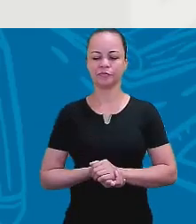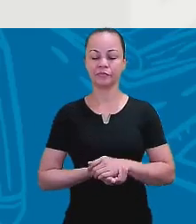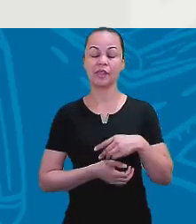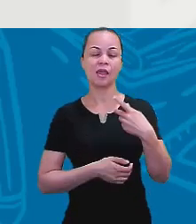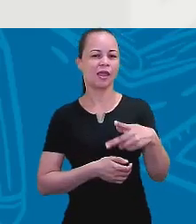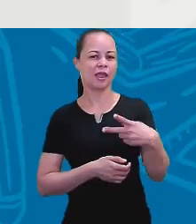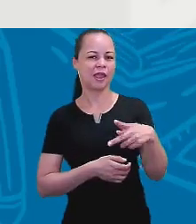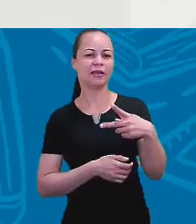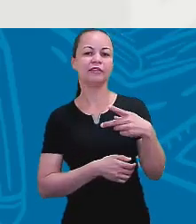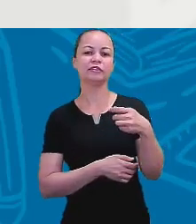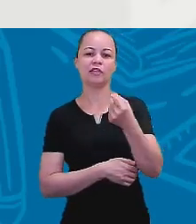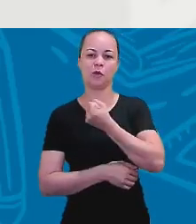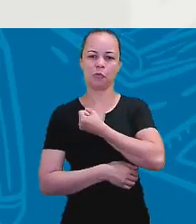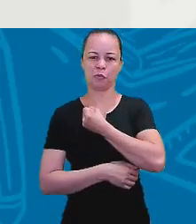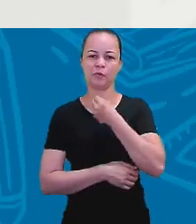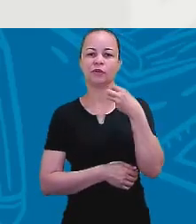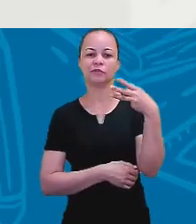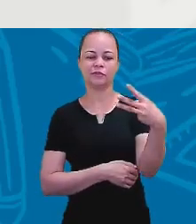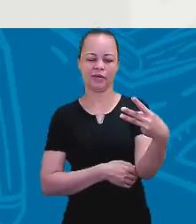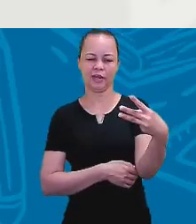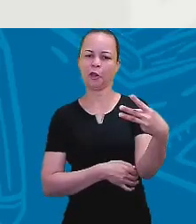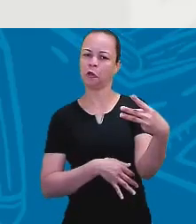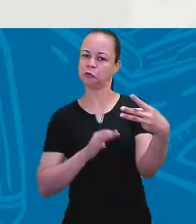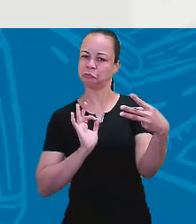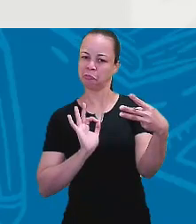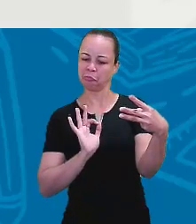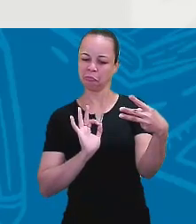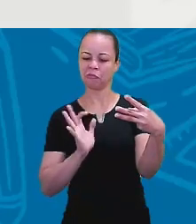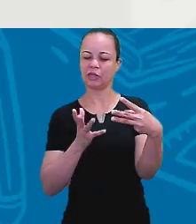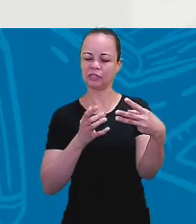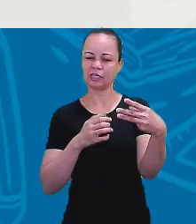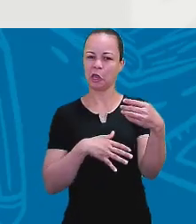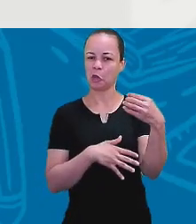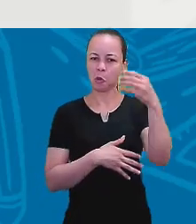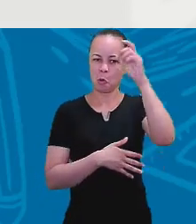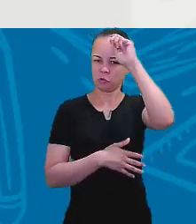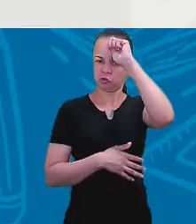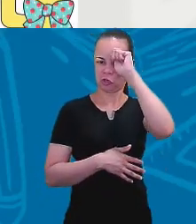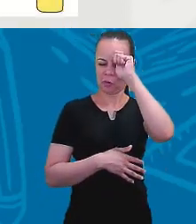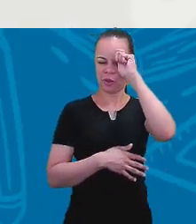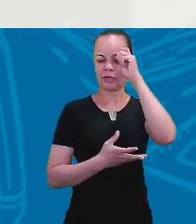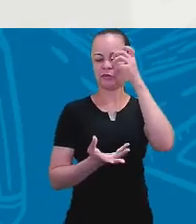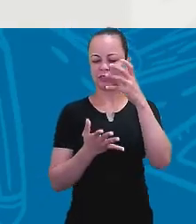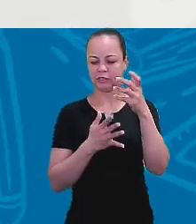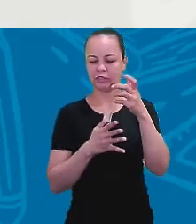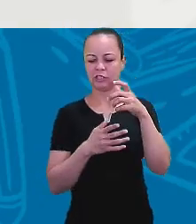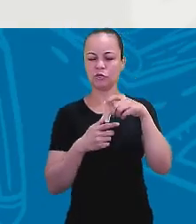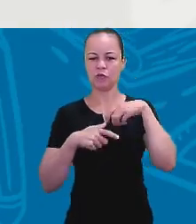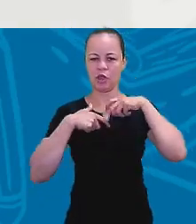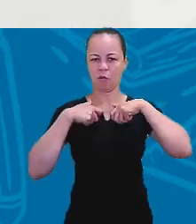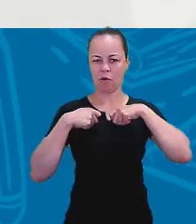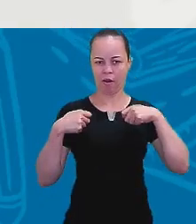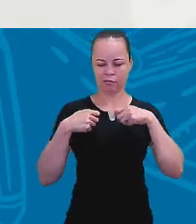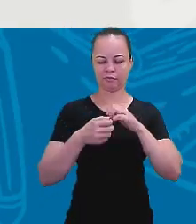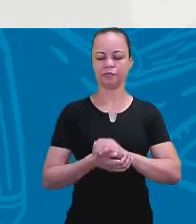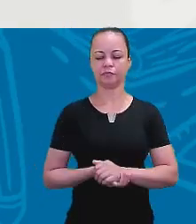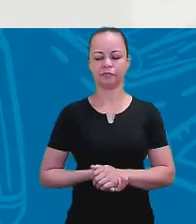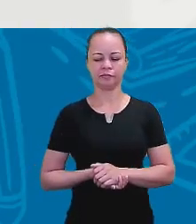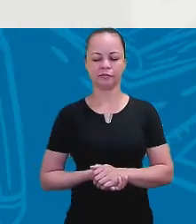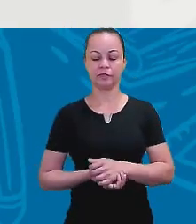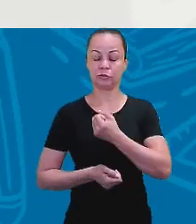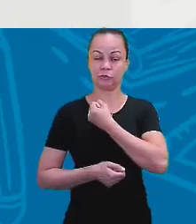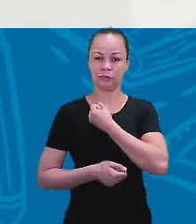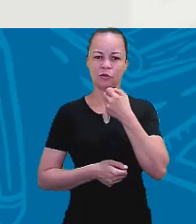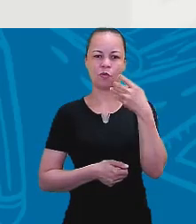3. Olha que estiloso esse número 3. Tem um chapéuzinho e um laço no pescoço. Ai, olha só a